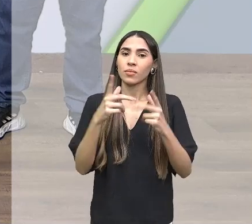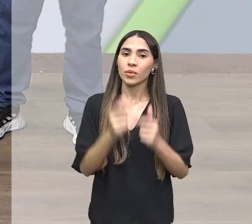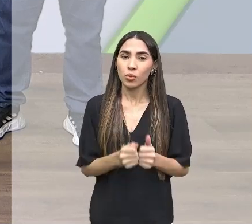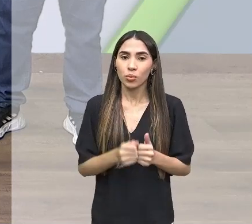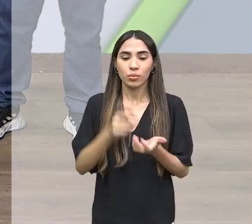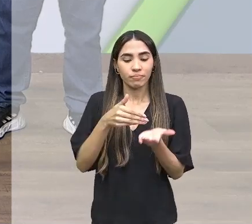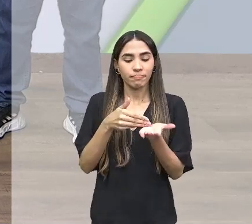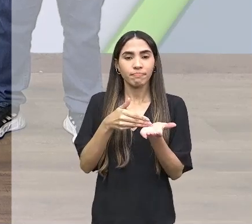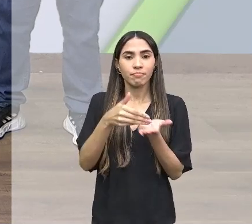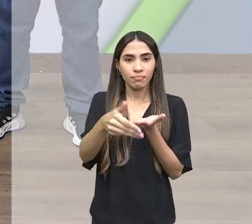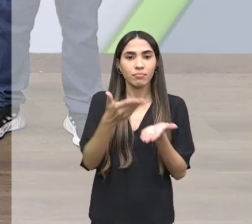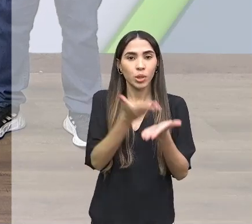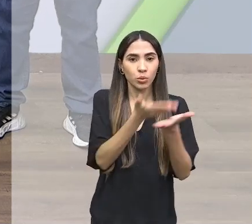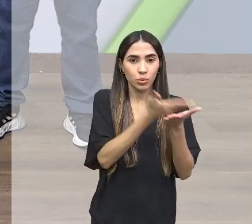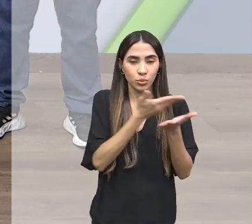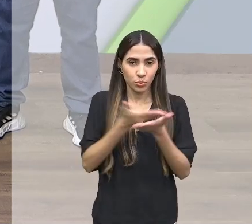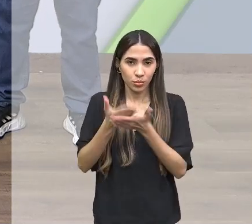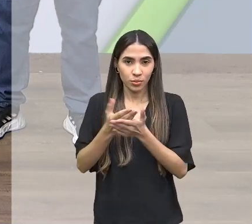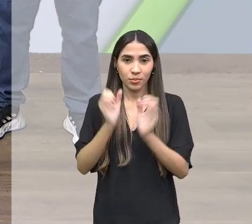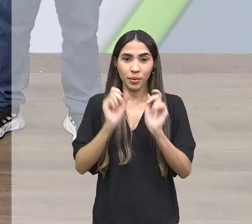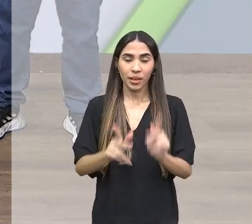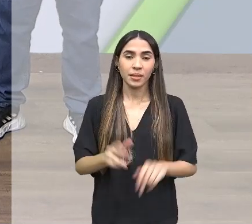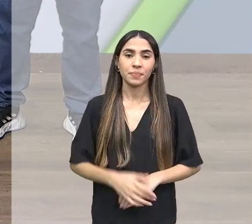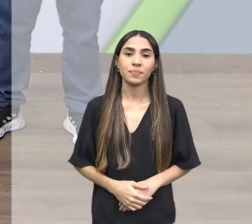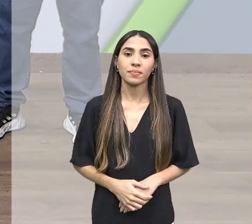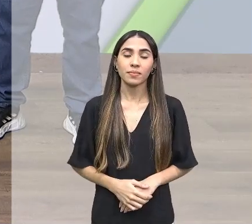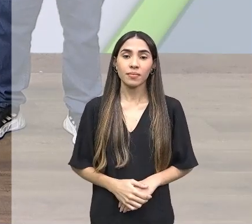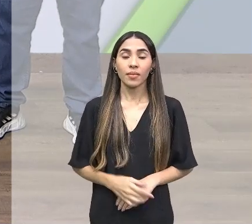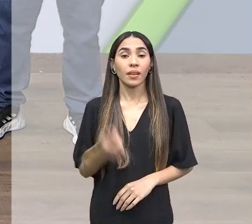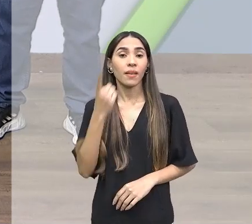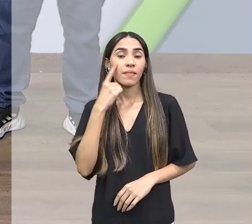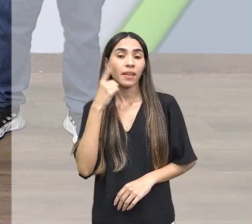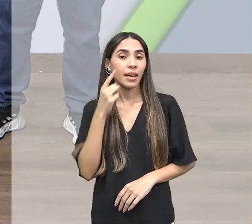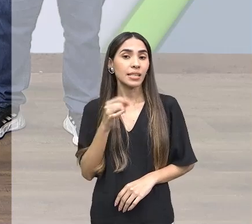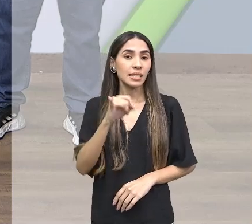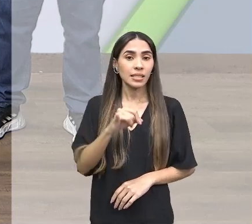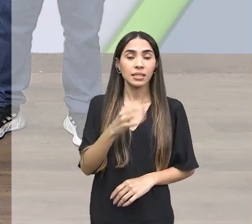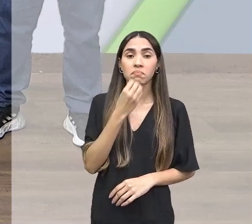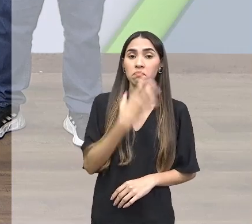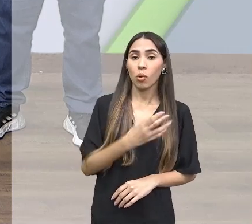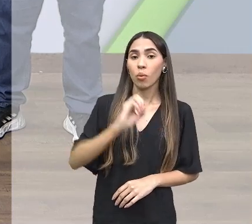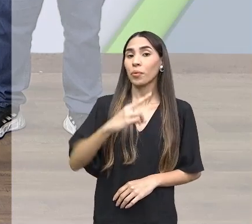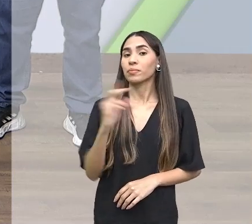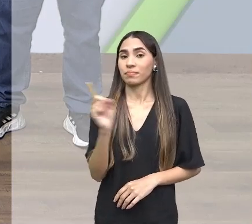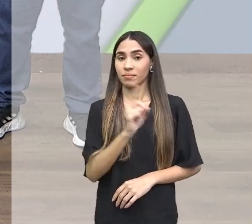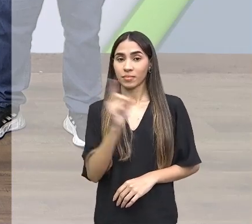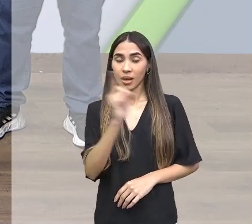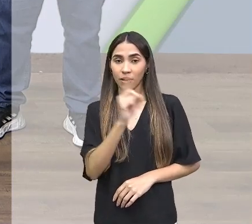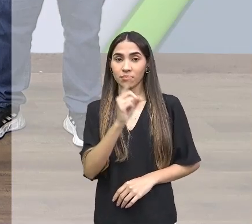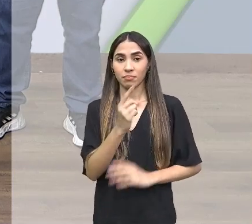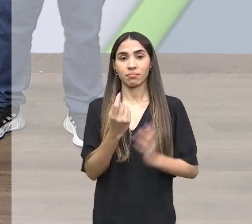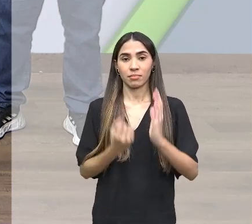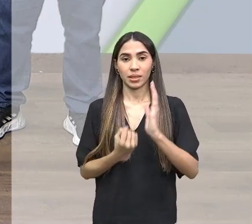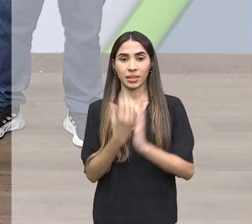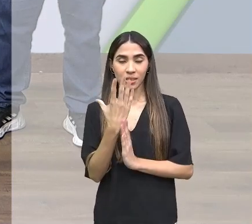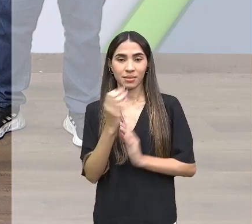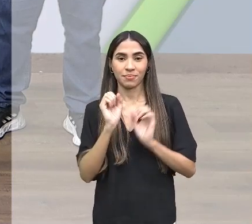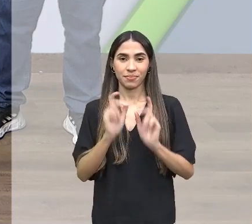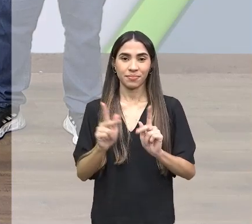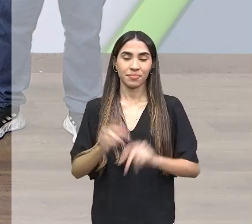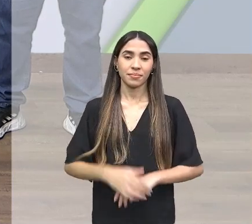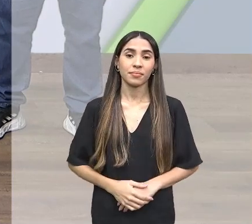feito a partir de um estudo de impacto ambiental, tá certo? Para verificar a viabilidade ou não da instalação daquele